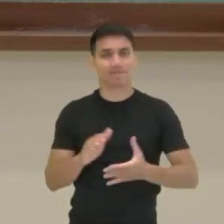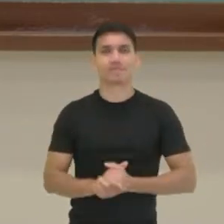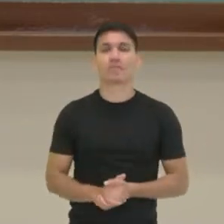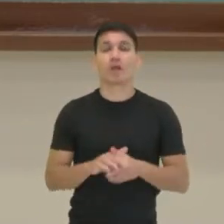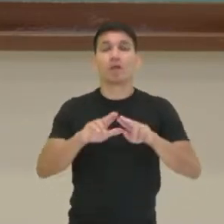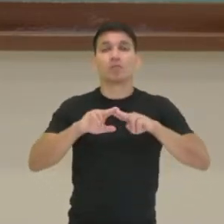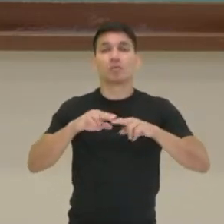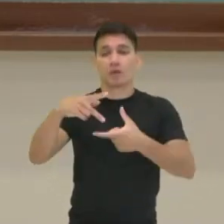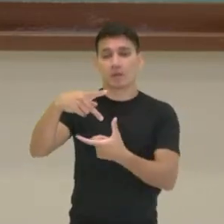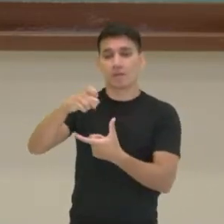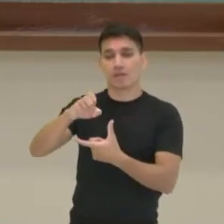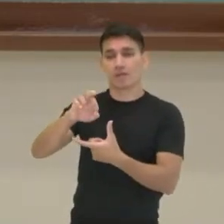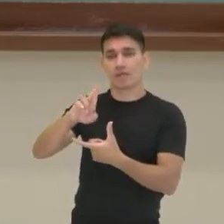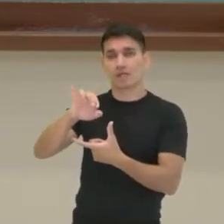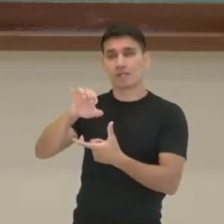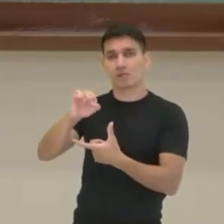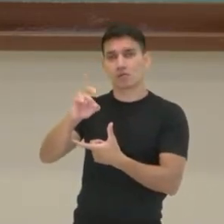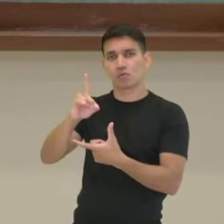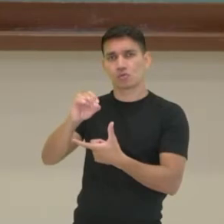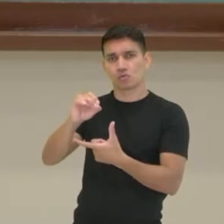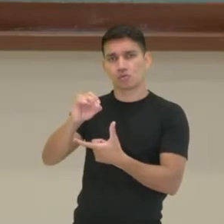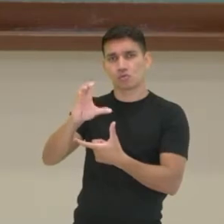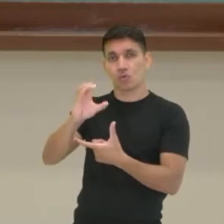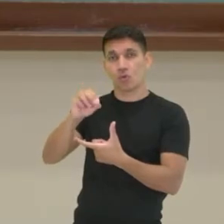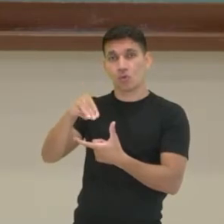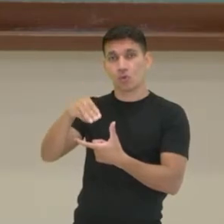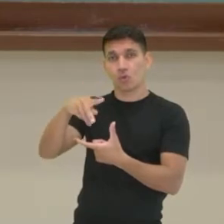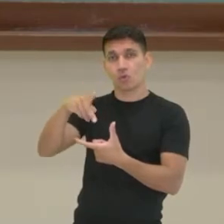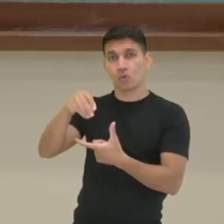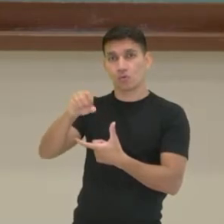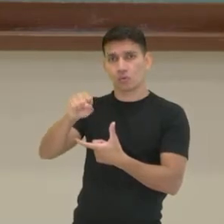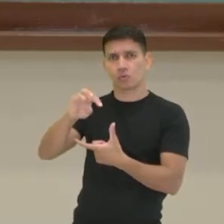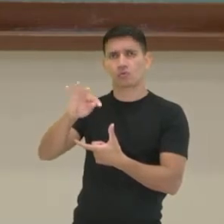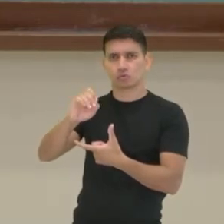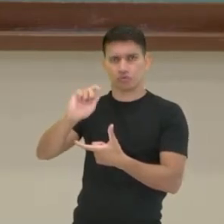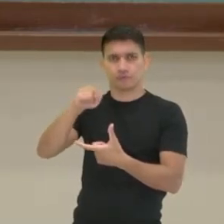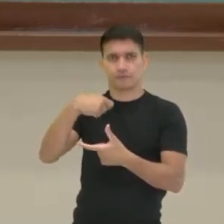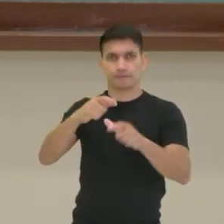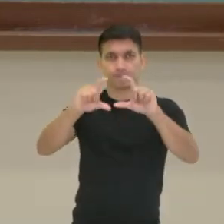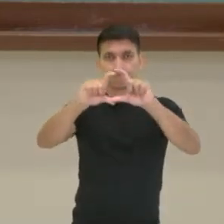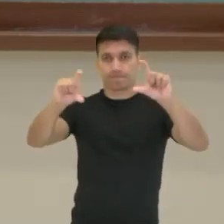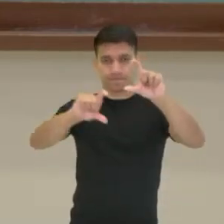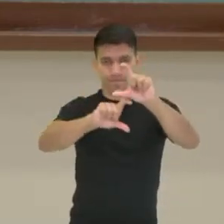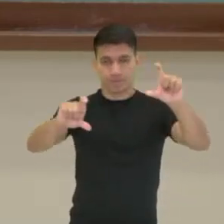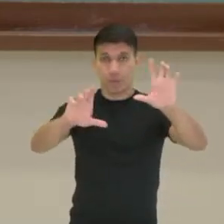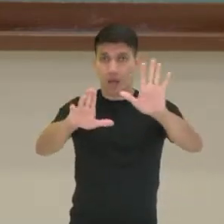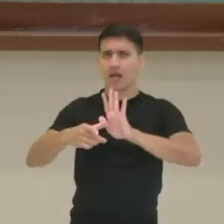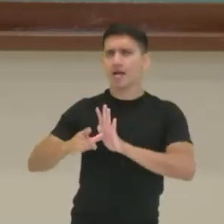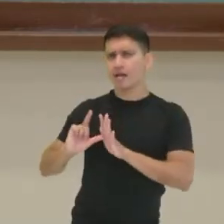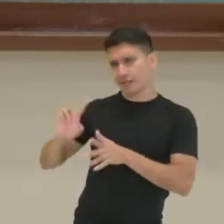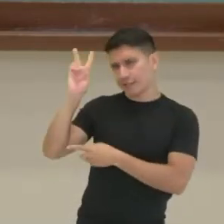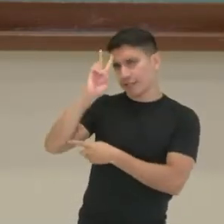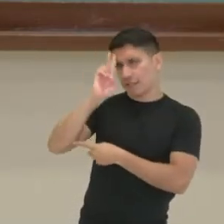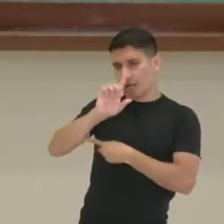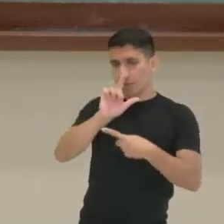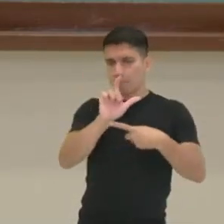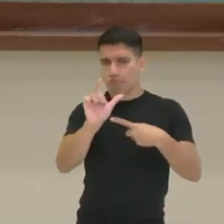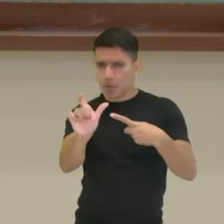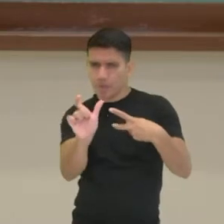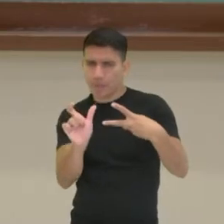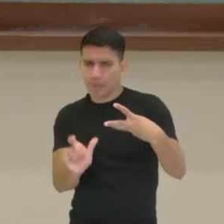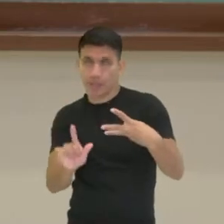Período composto. Mas antes de chegar no período composto, vamos relembrar alguns termos que são importantes para